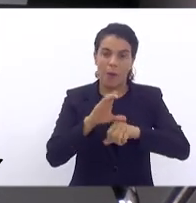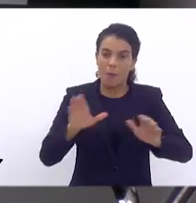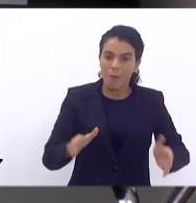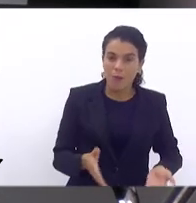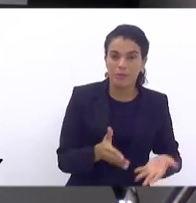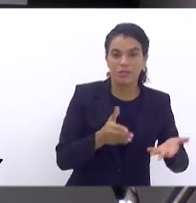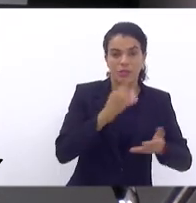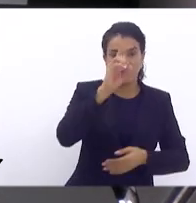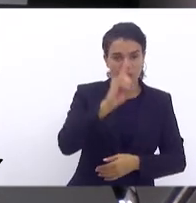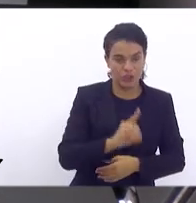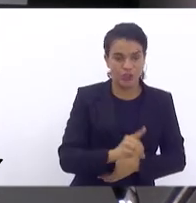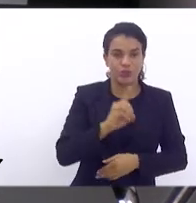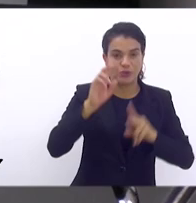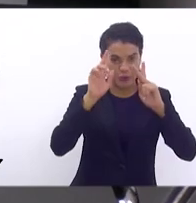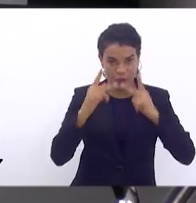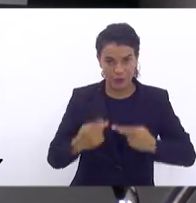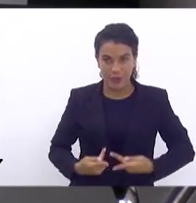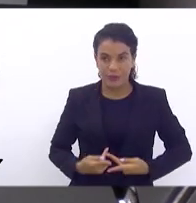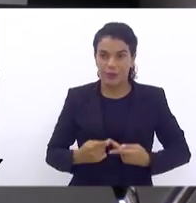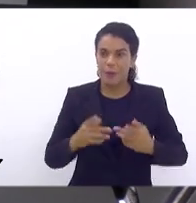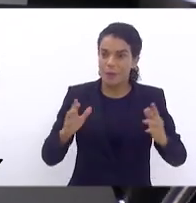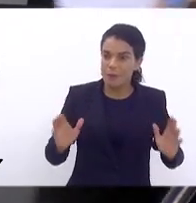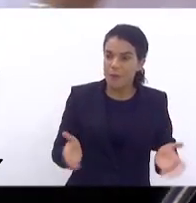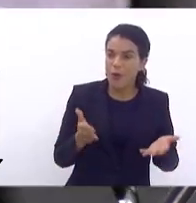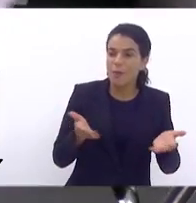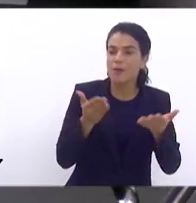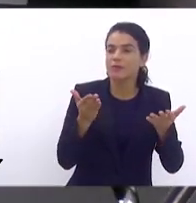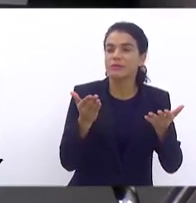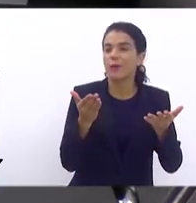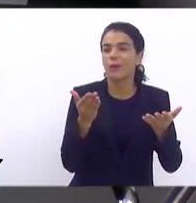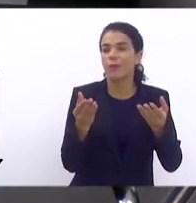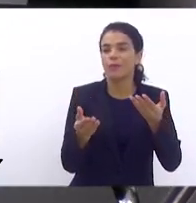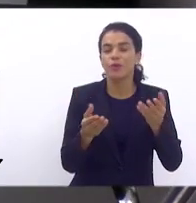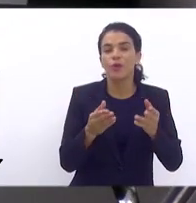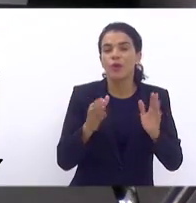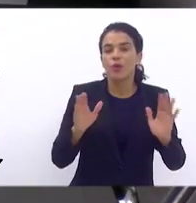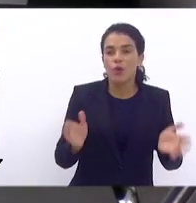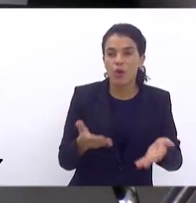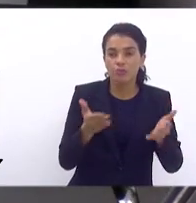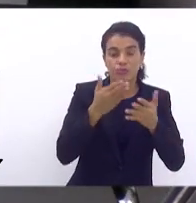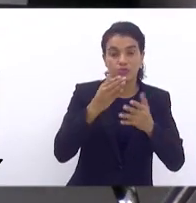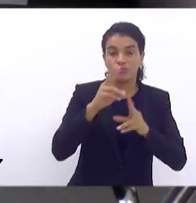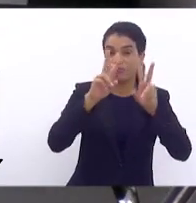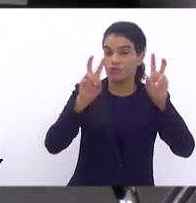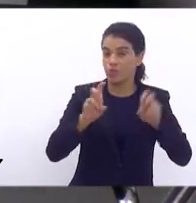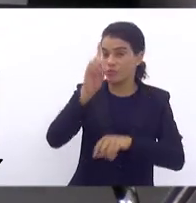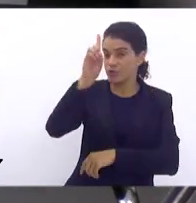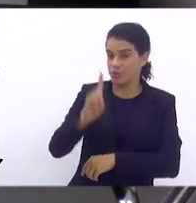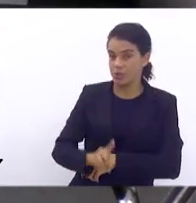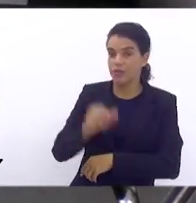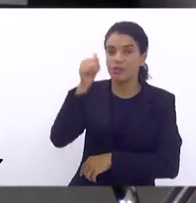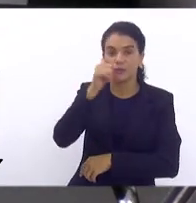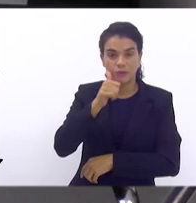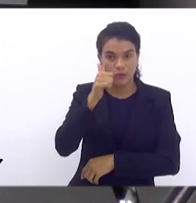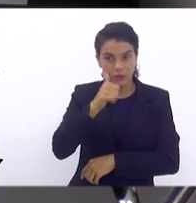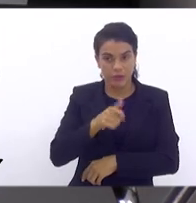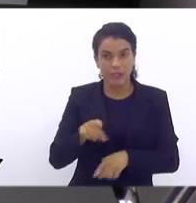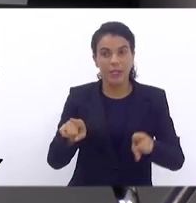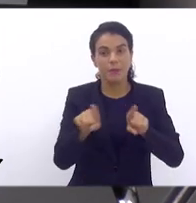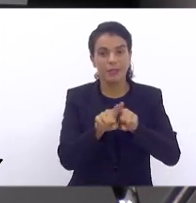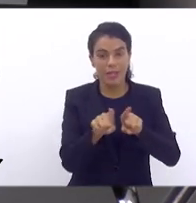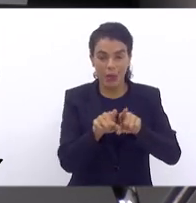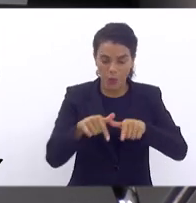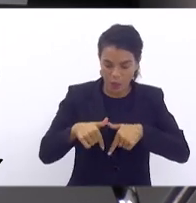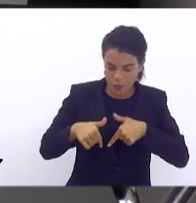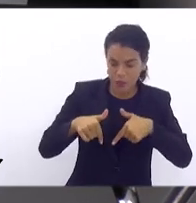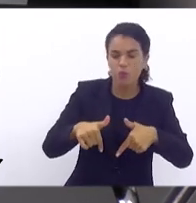dos Direitos Humanos de promoção é sobretudo dos Direitos Humanos das mulheres e a gente tem